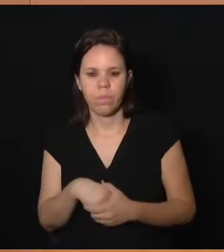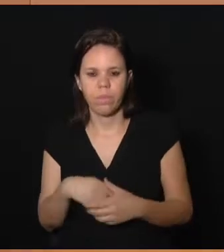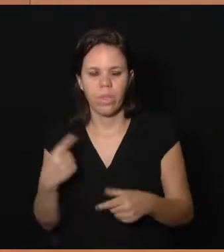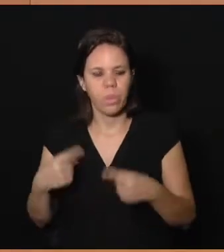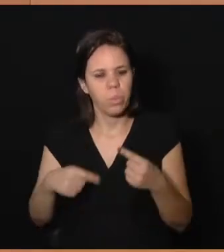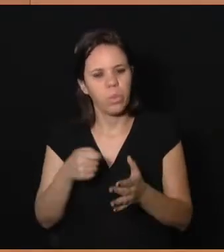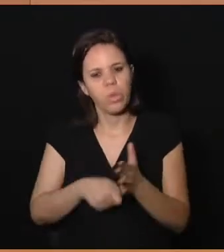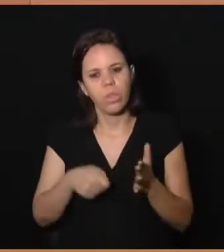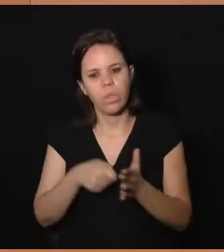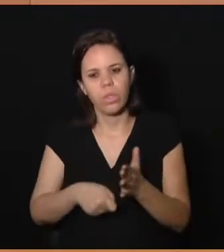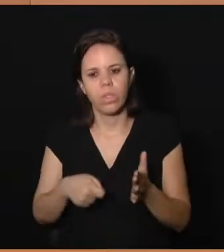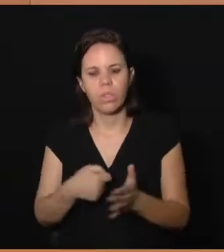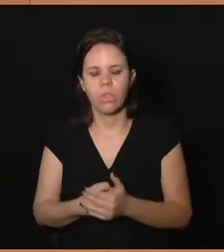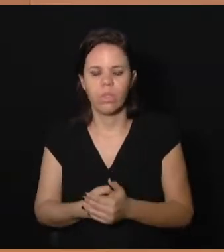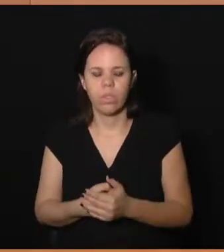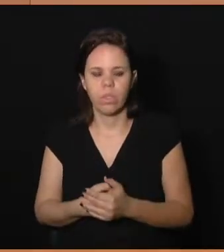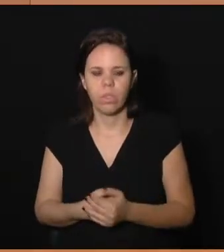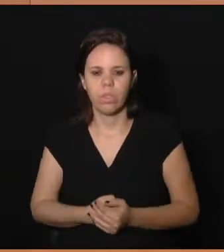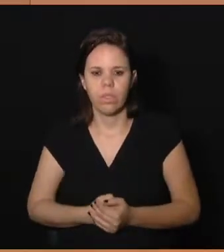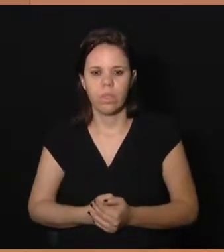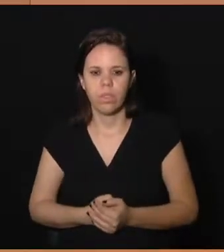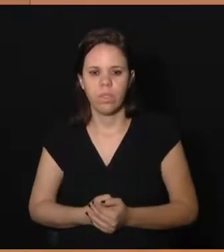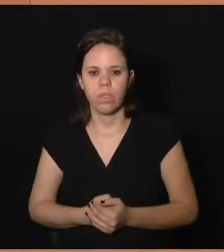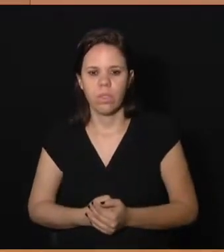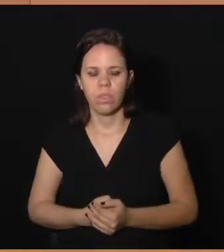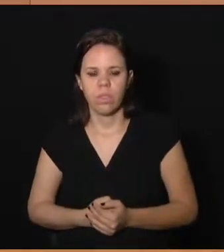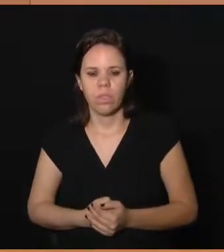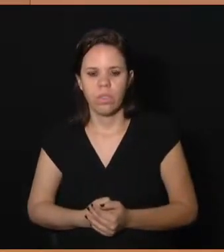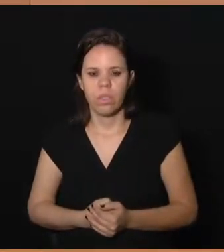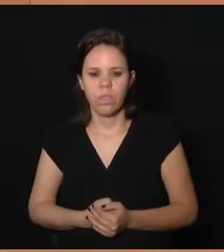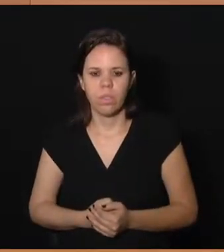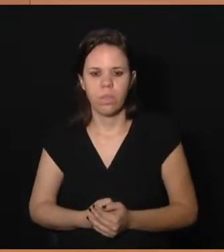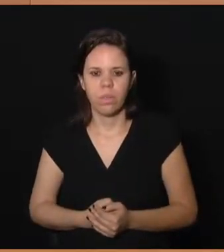essas políticas que viabilizariam realmente,